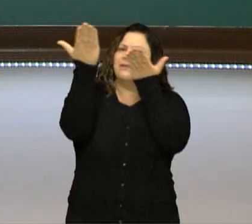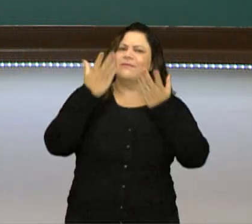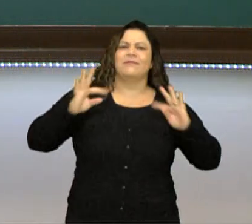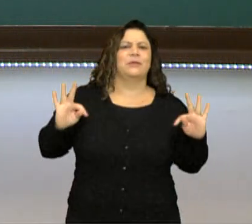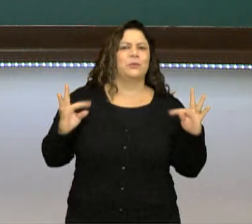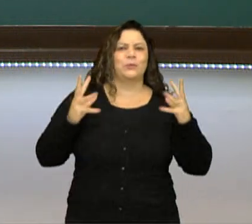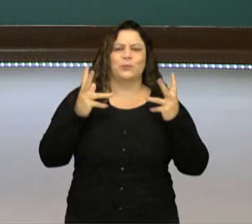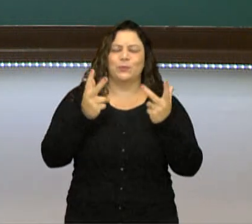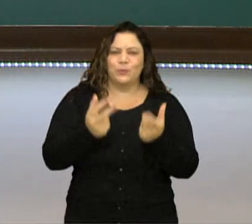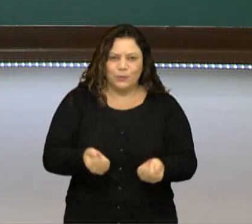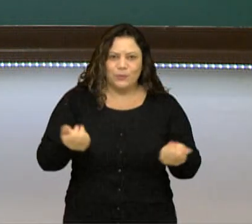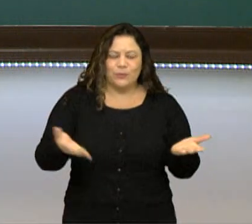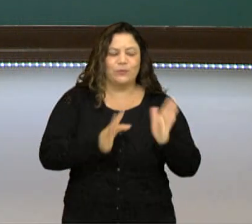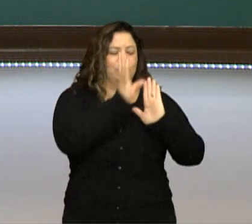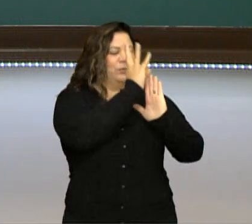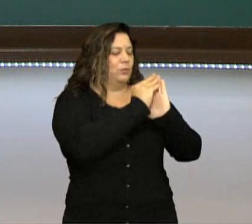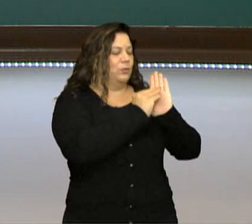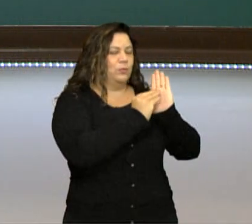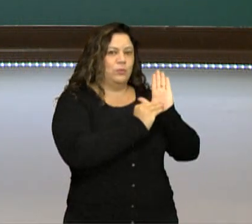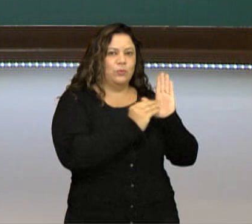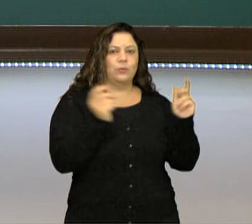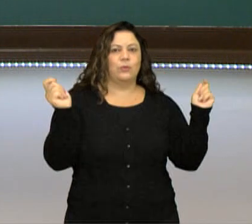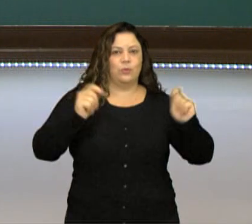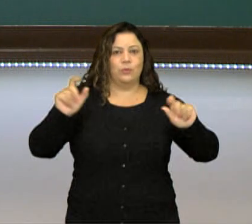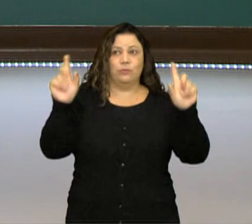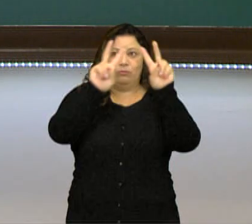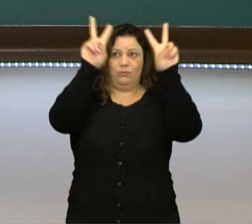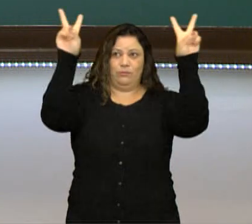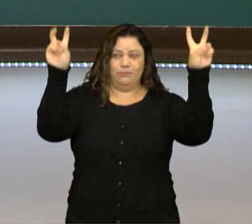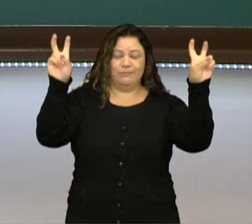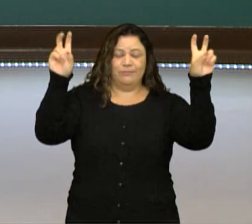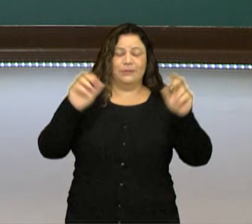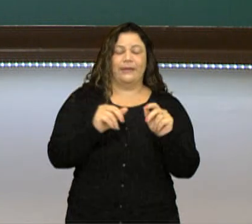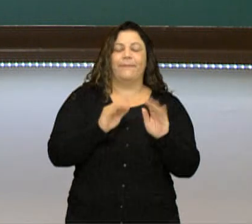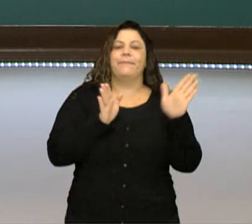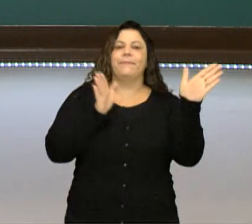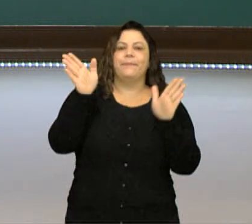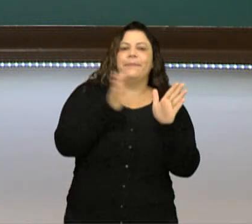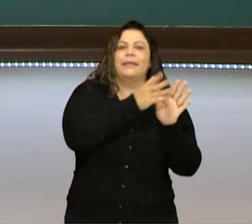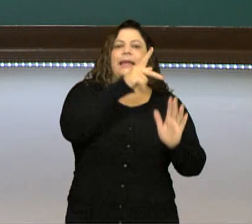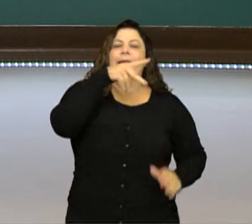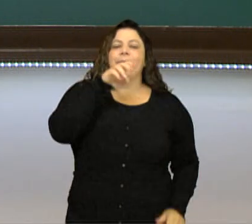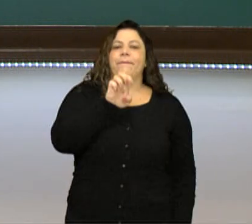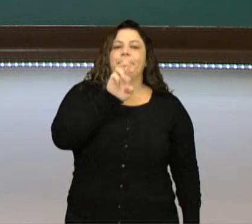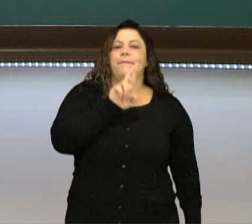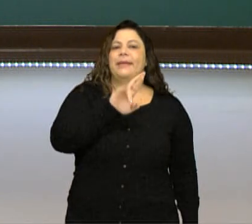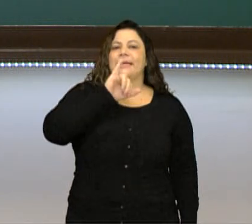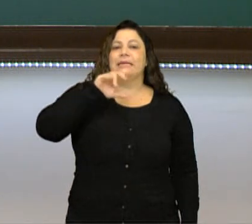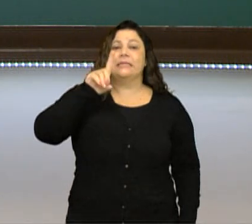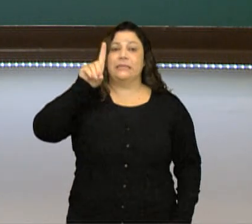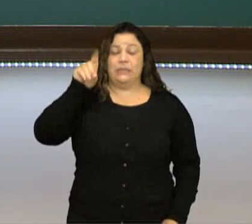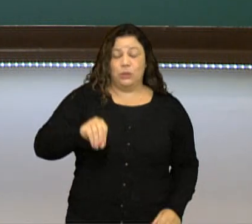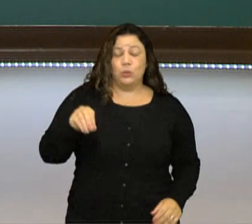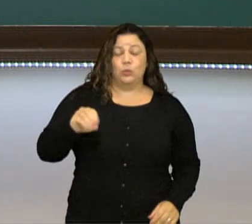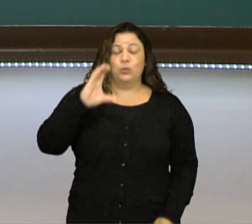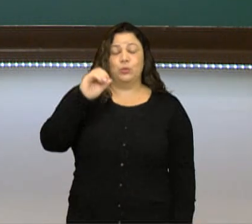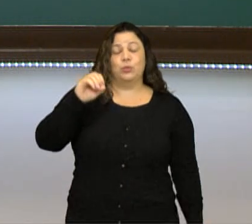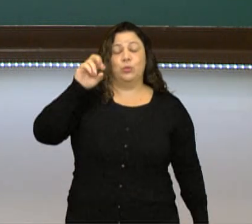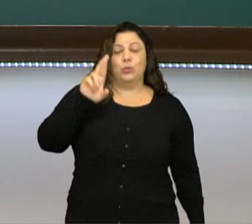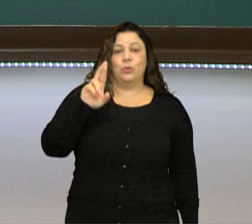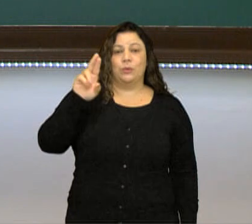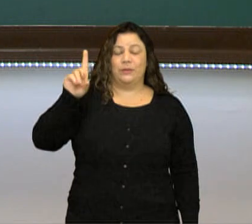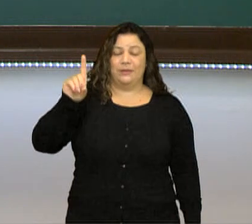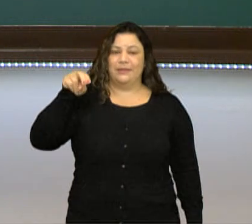bem-vindo. O nosso conteúdo é período por coordenação, período composto por coordenação. Convido você